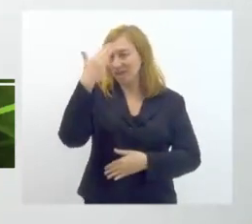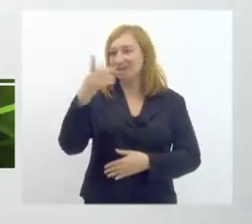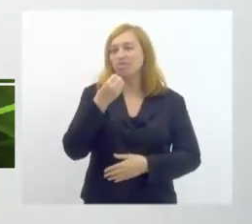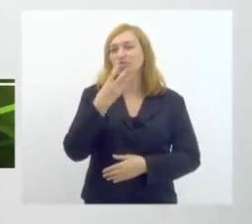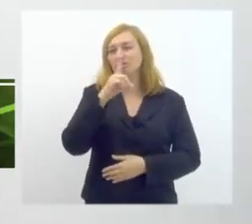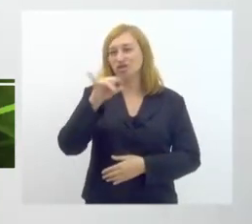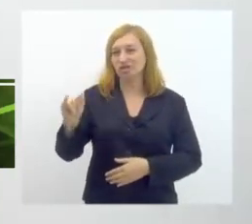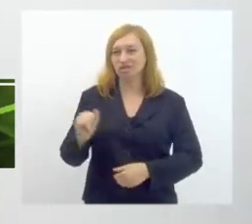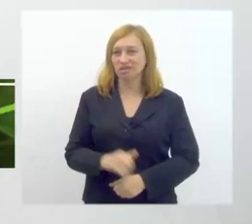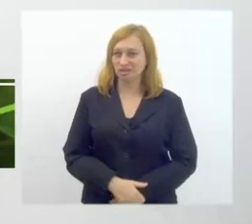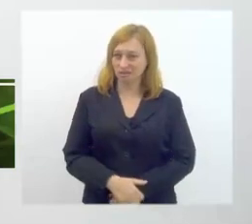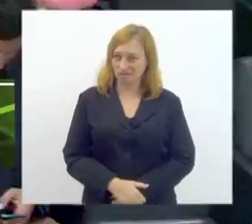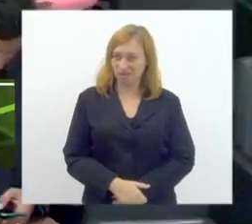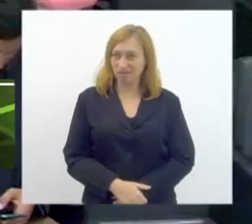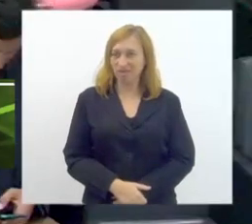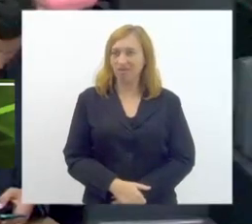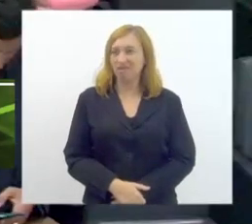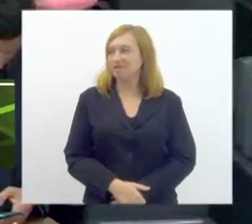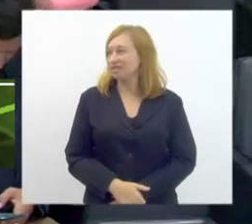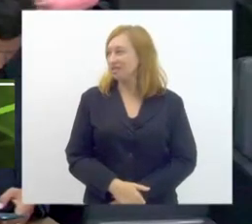dia.